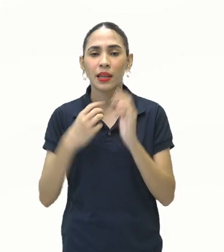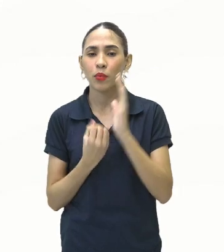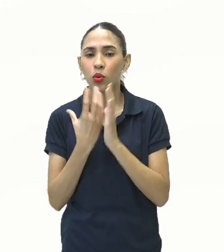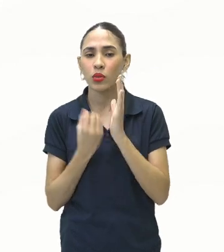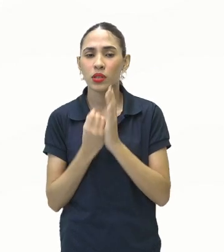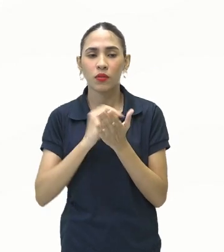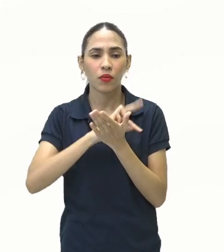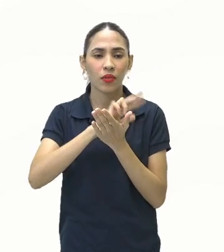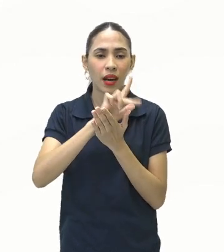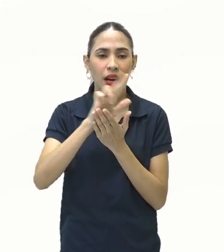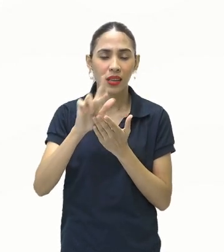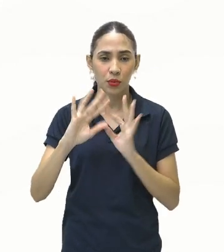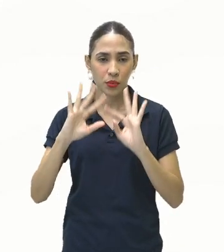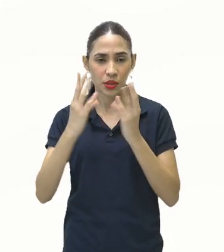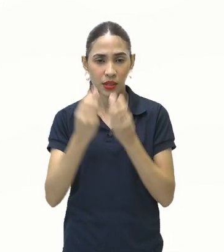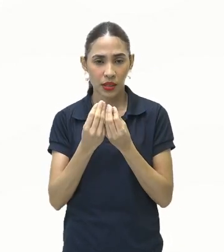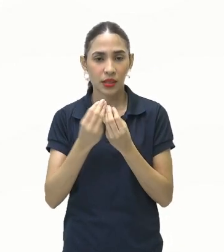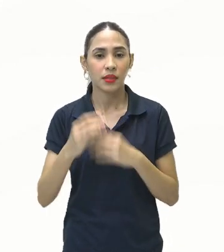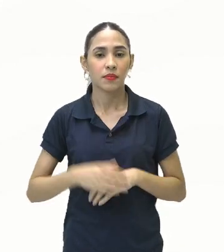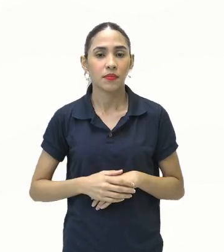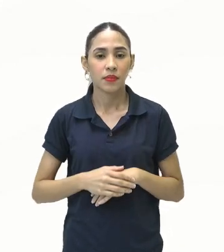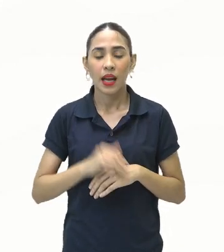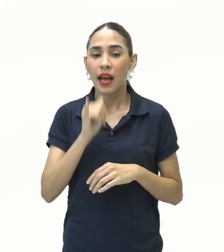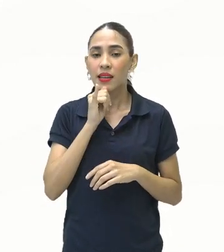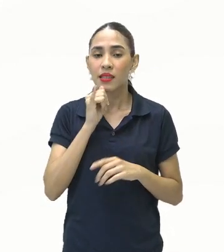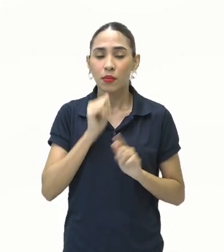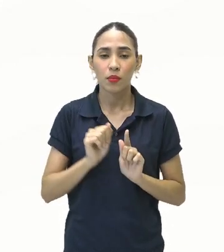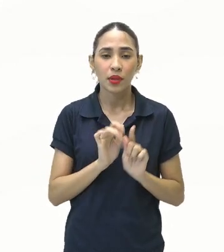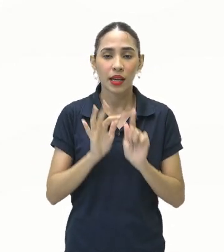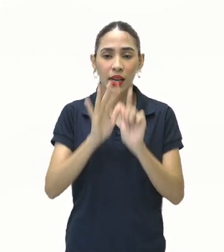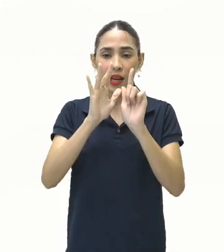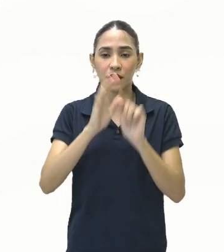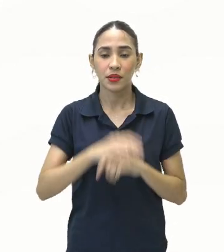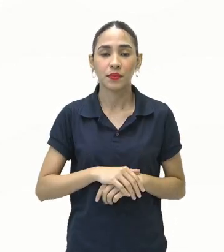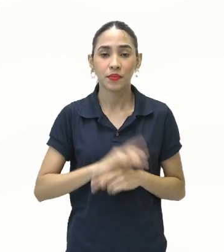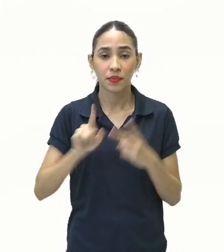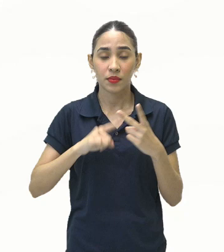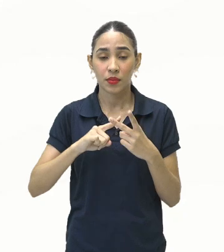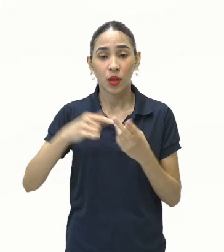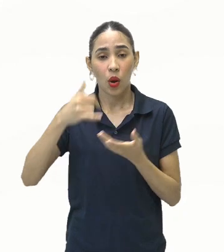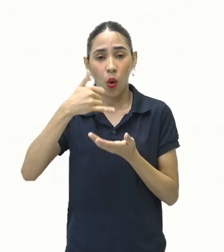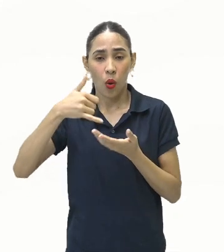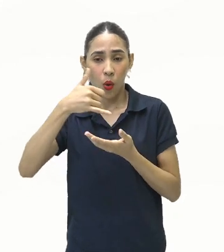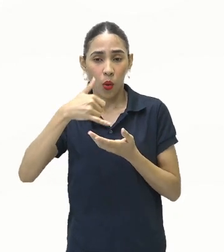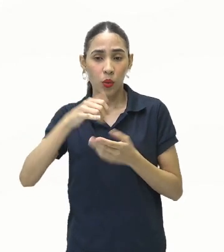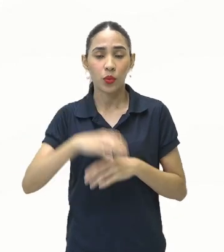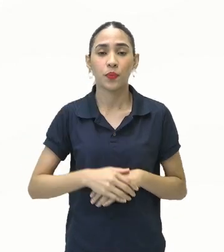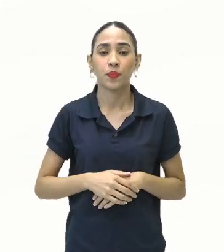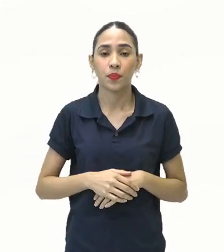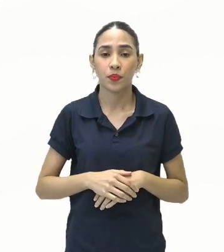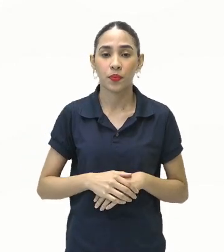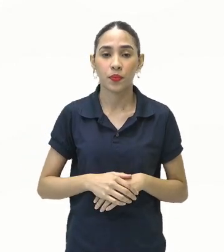coisas. Vai sair gás, vai sair óleo.